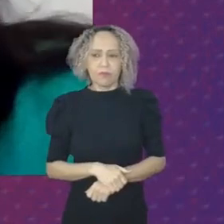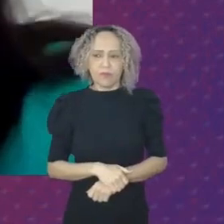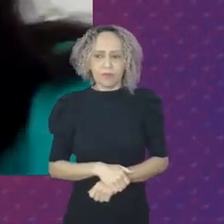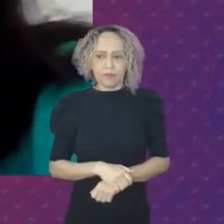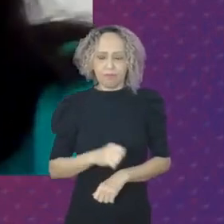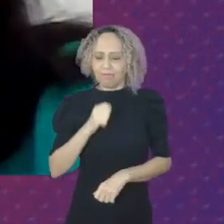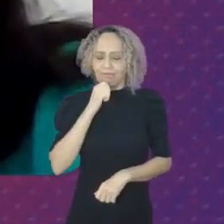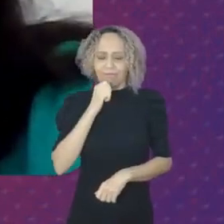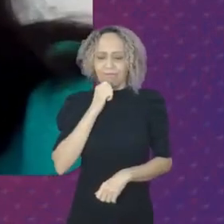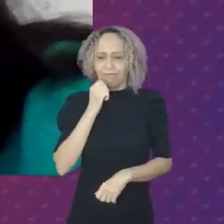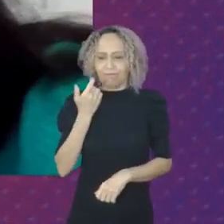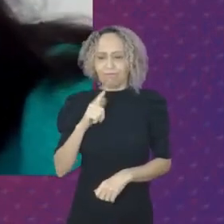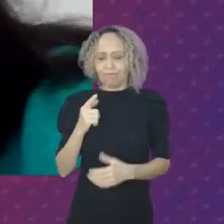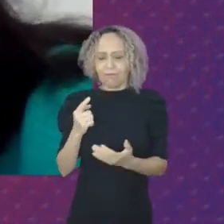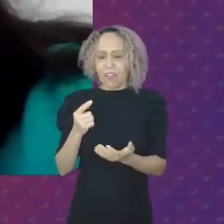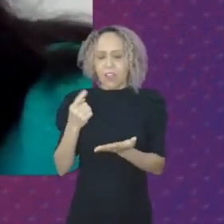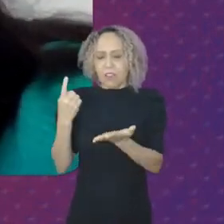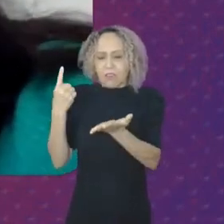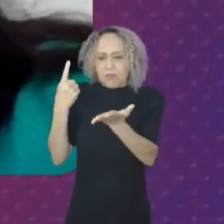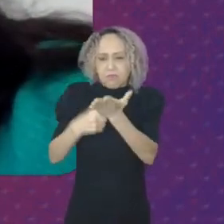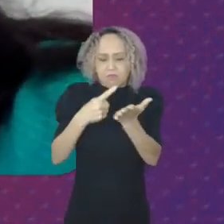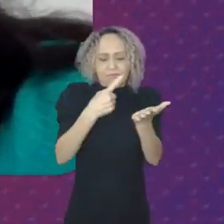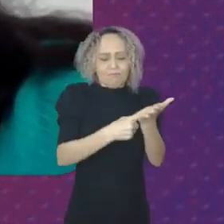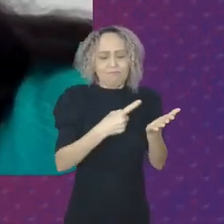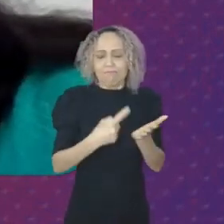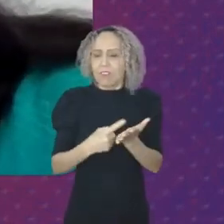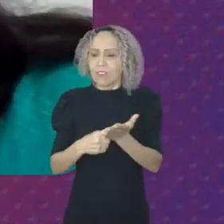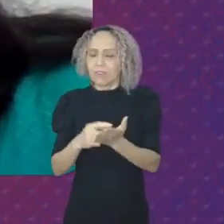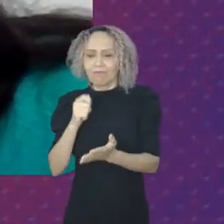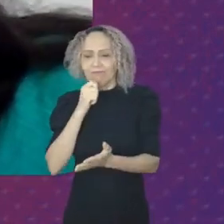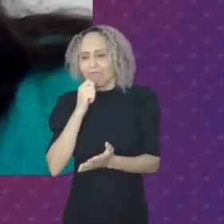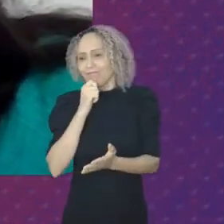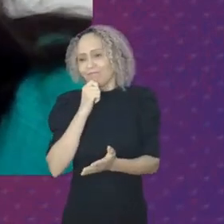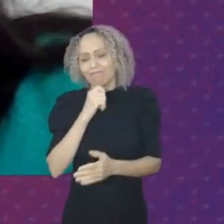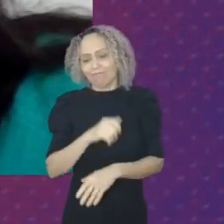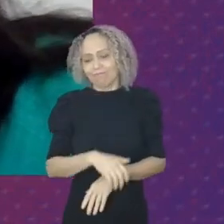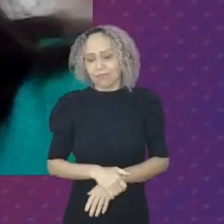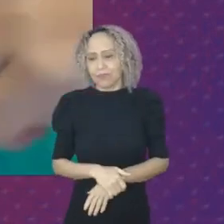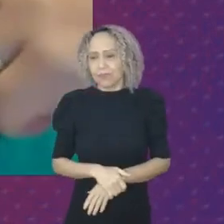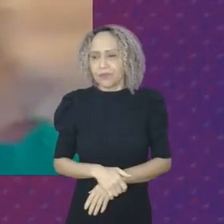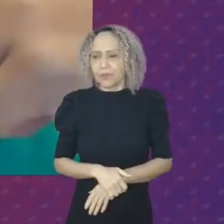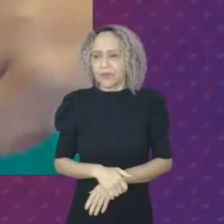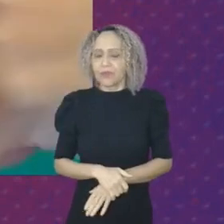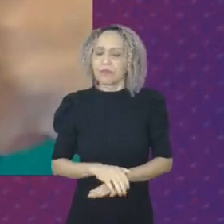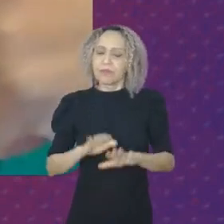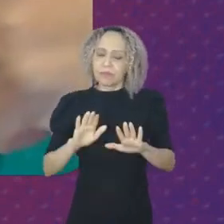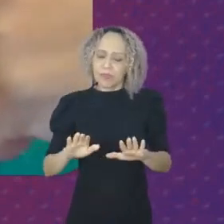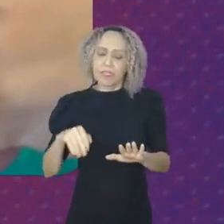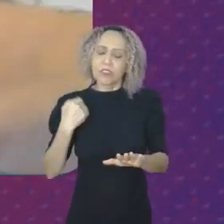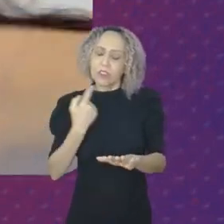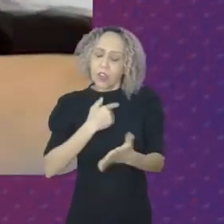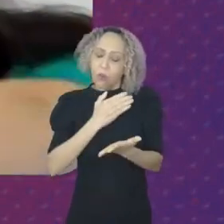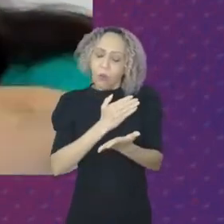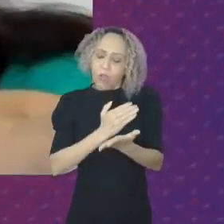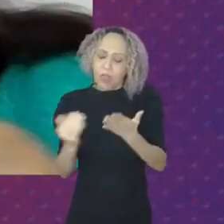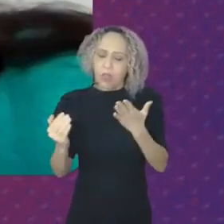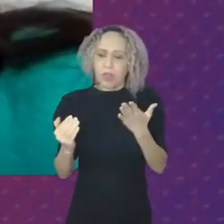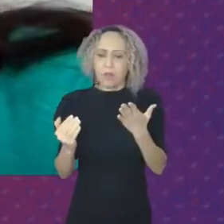com a maioria dos estados da federação. E aí nós já iniciamos, na verdade, um